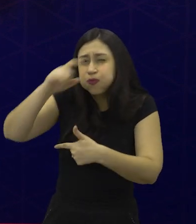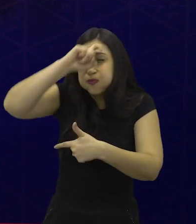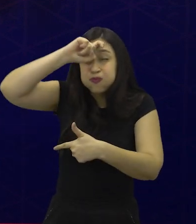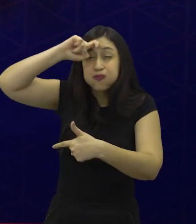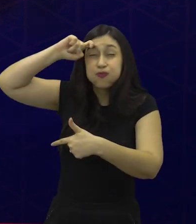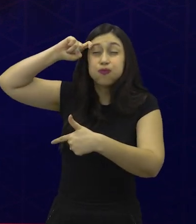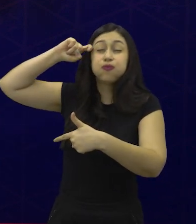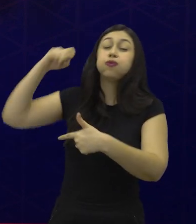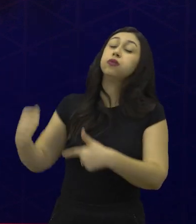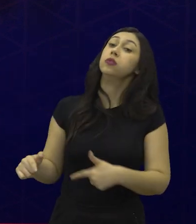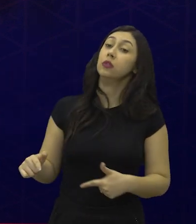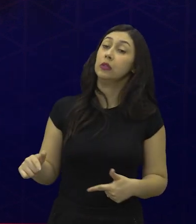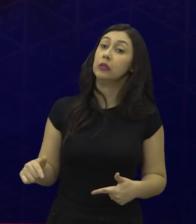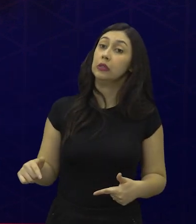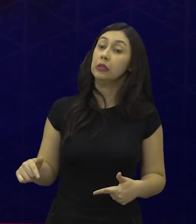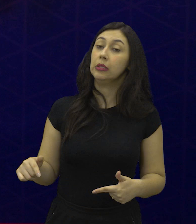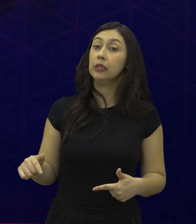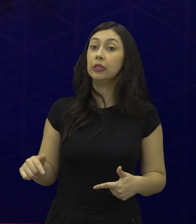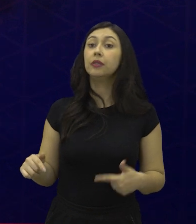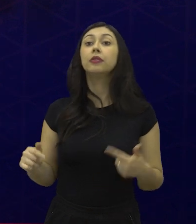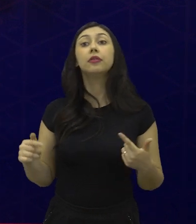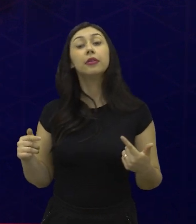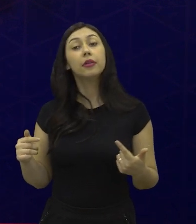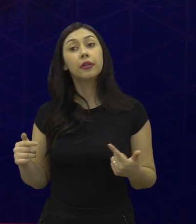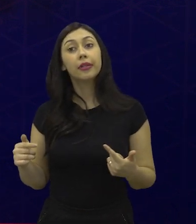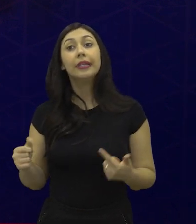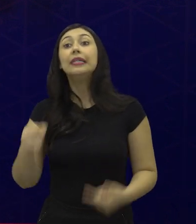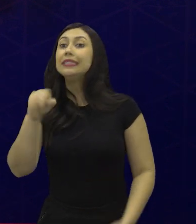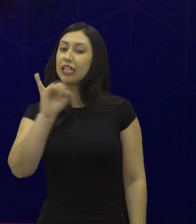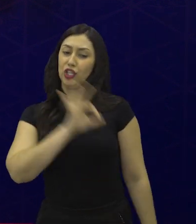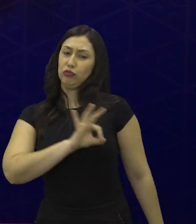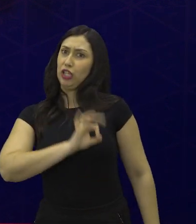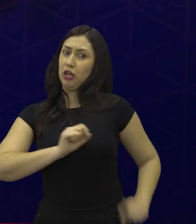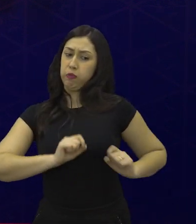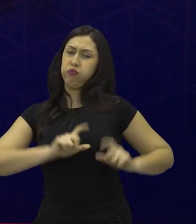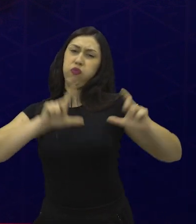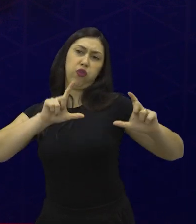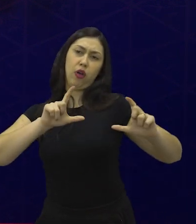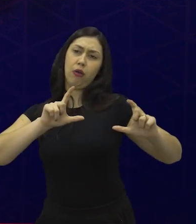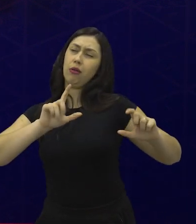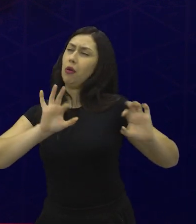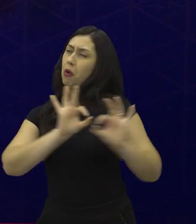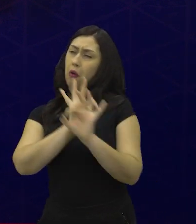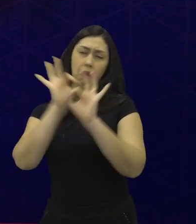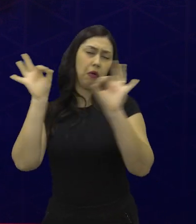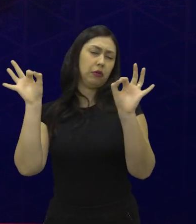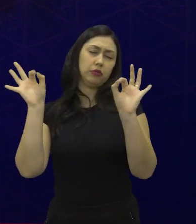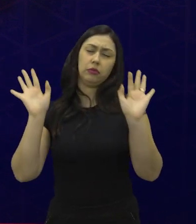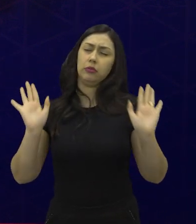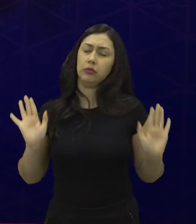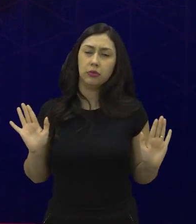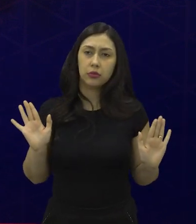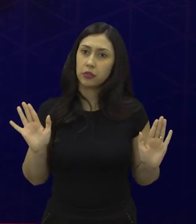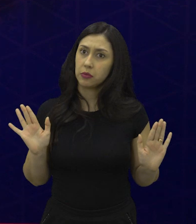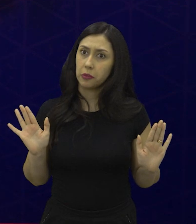um trabalho exaustivo pra caramba, se tivesse o retorno financeiro, talvez ajudasse, né,